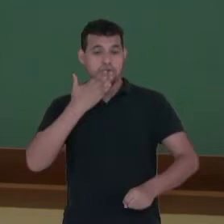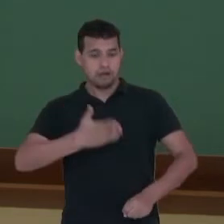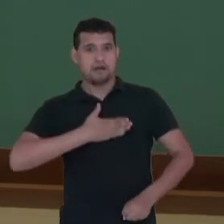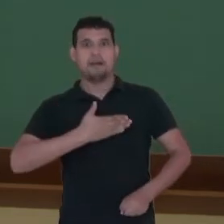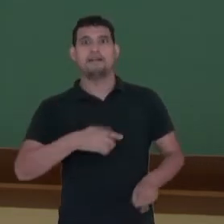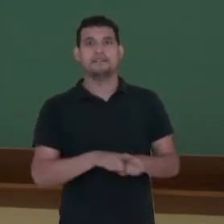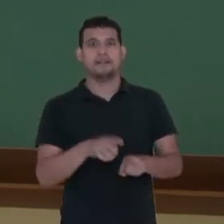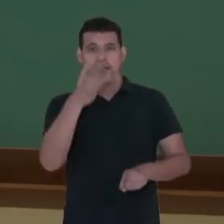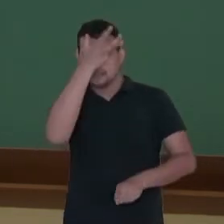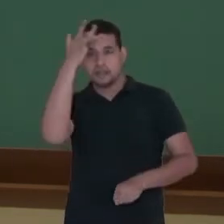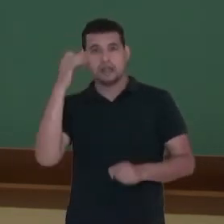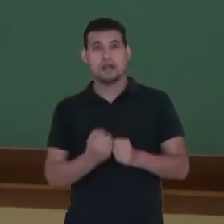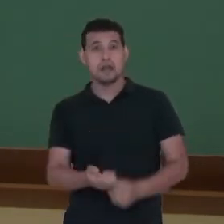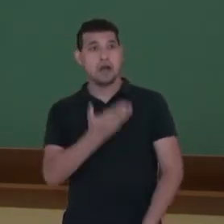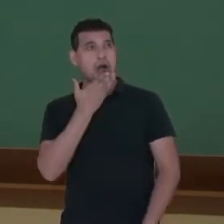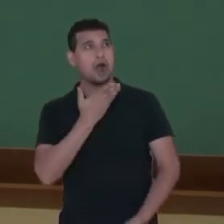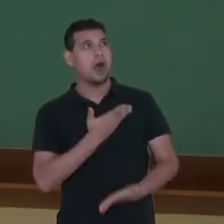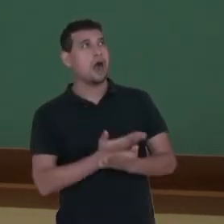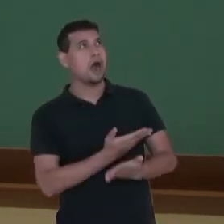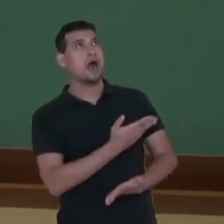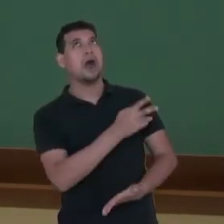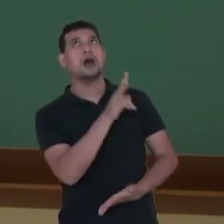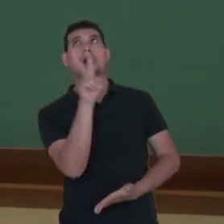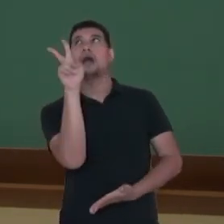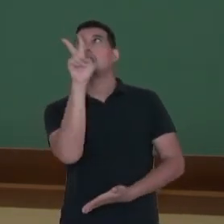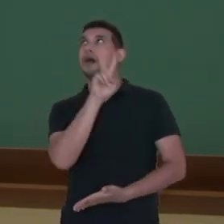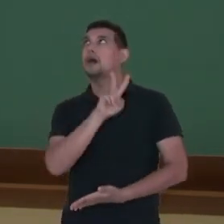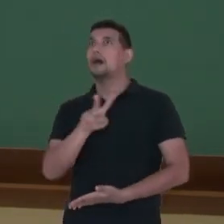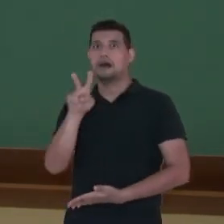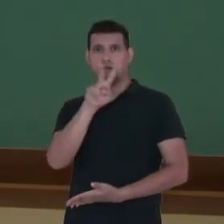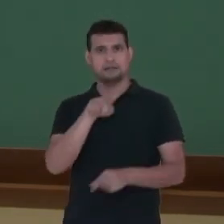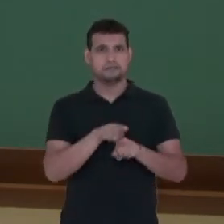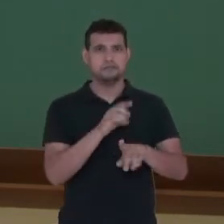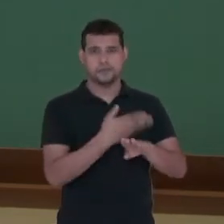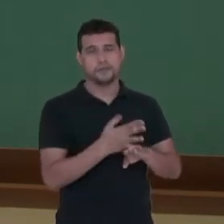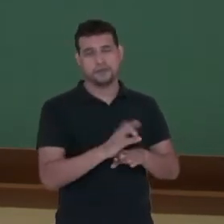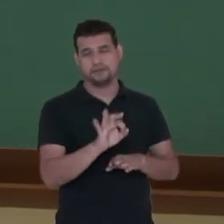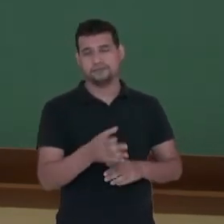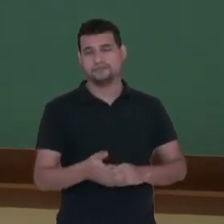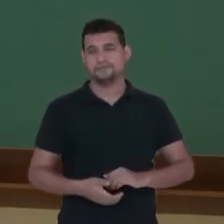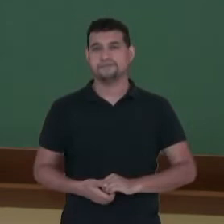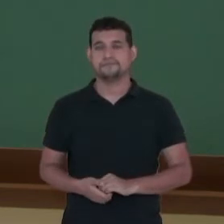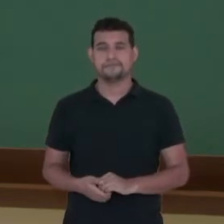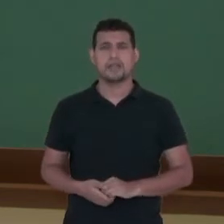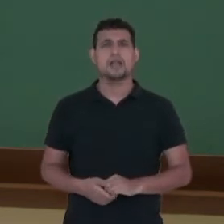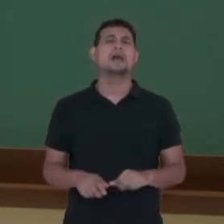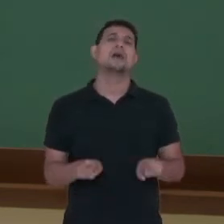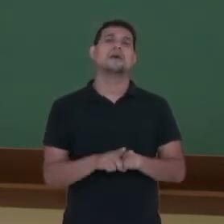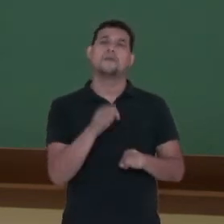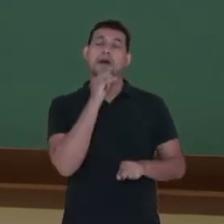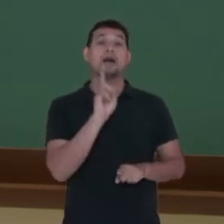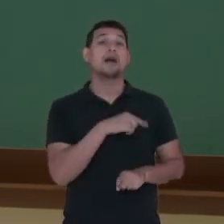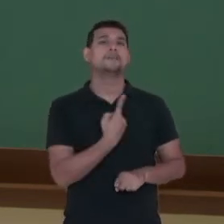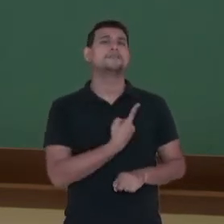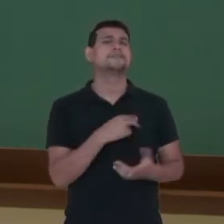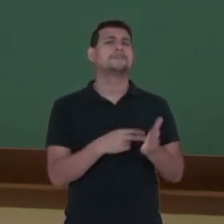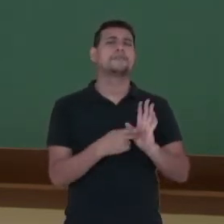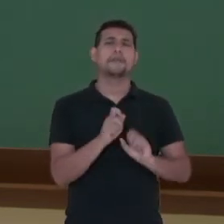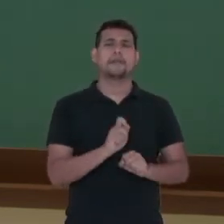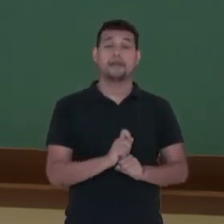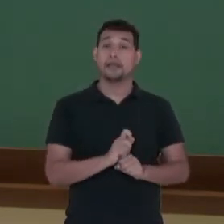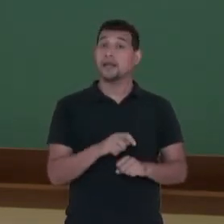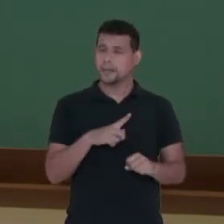para quem veja, visualize essa prática. Nós também temos ali